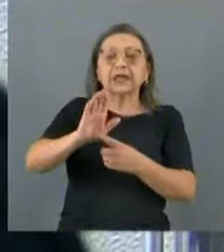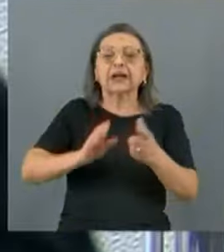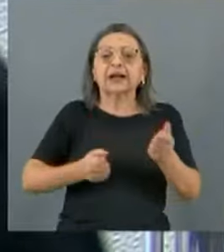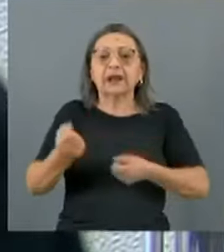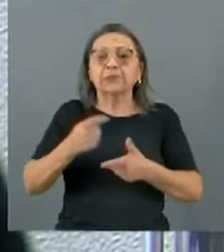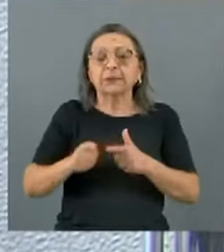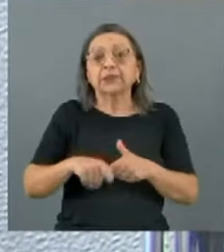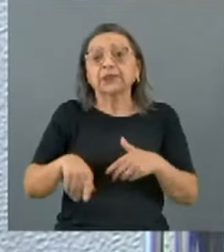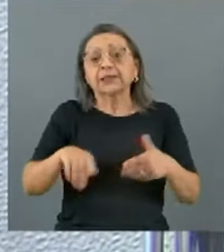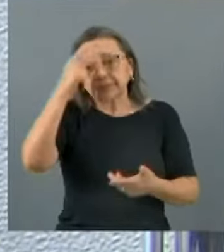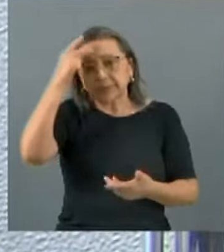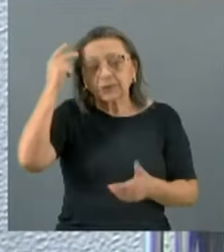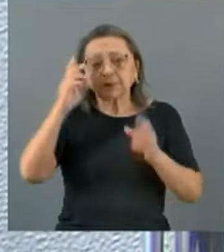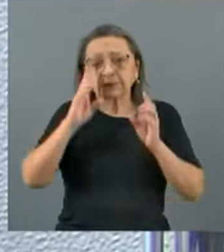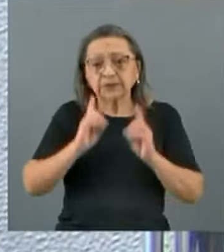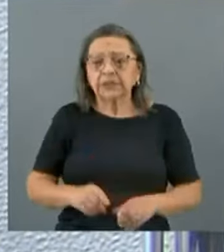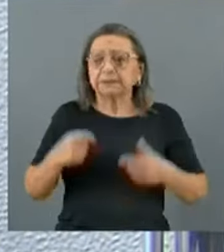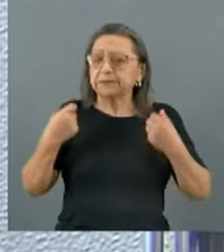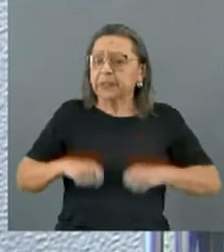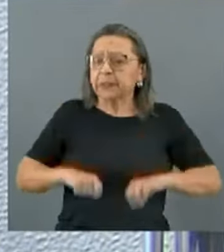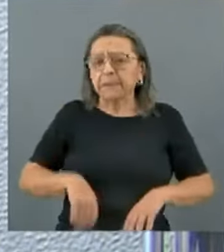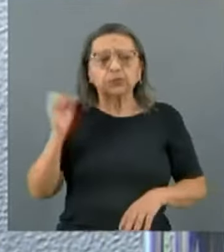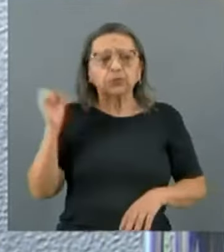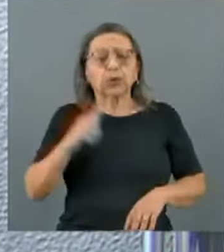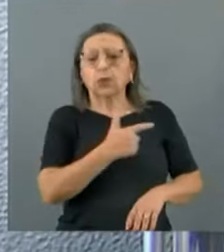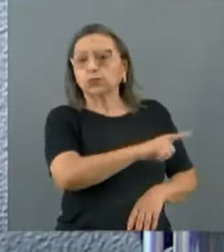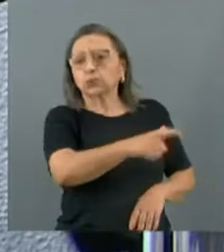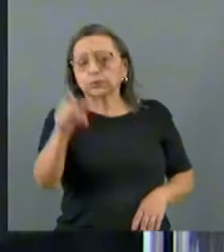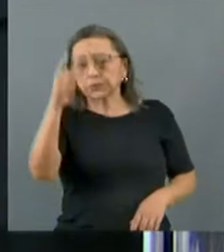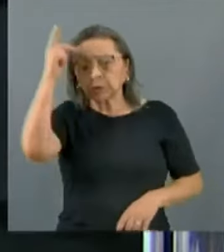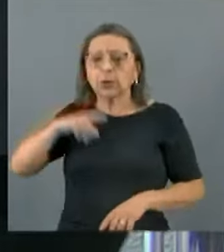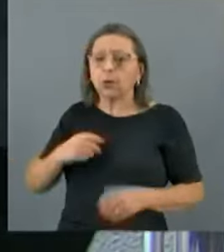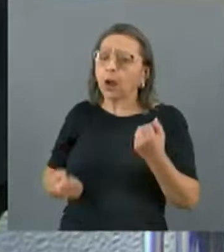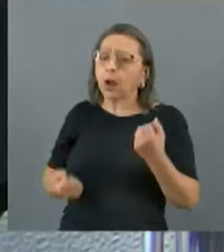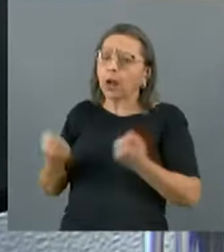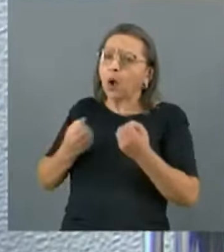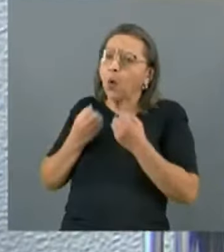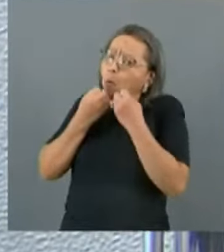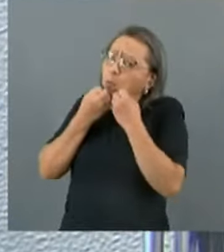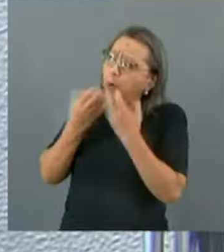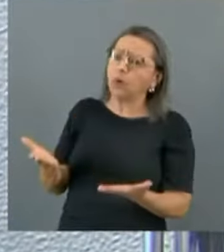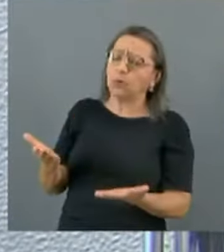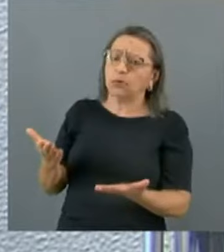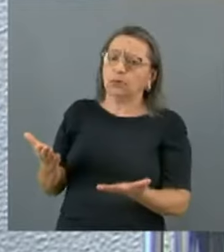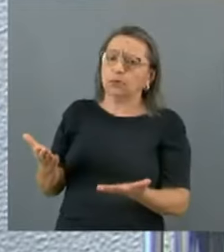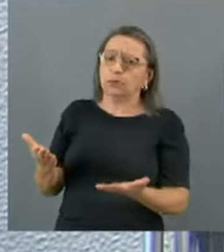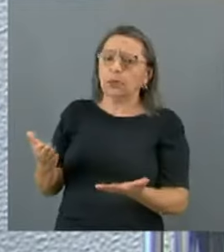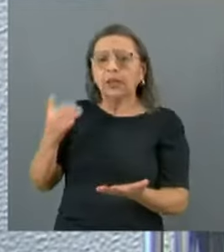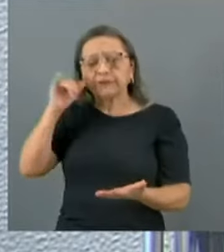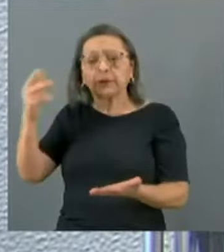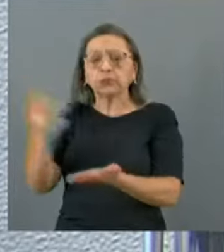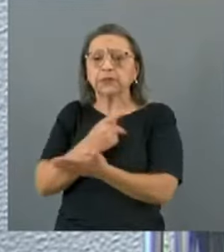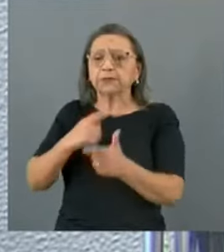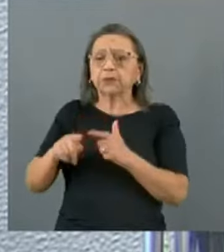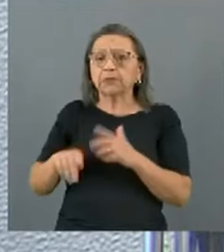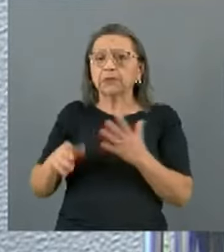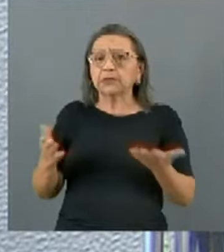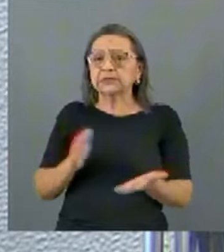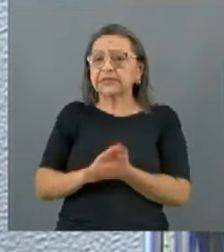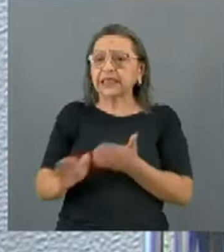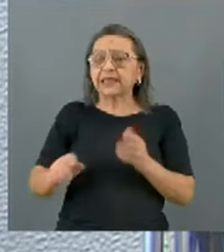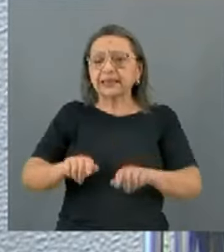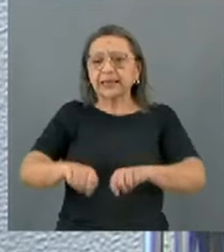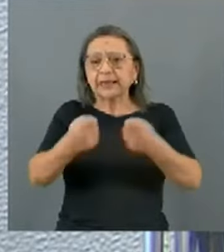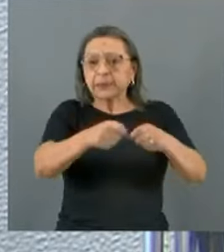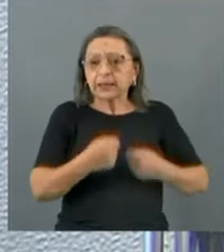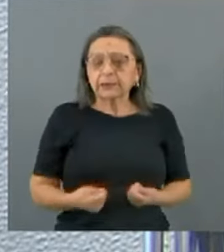precisa, mais do que todos, ter um carro bom, um carro que não tenha esse problema mecânico, um carro que não quebre. Então, o que nós